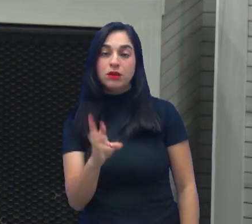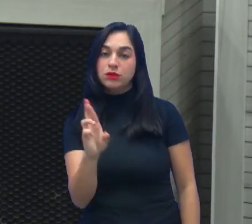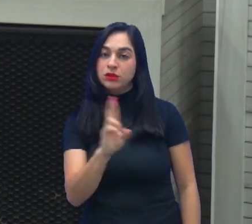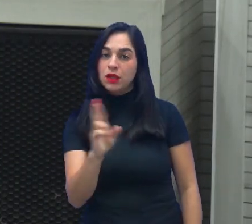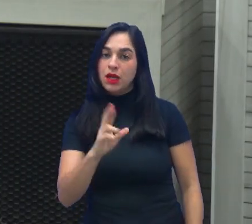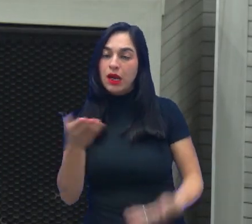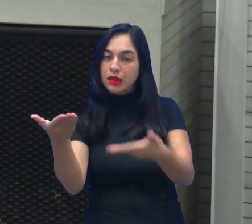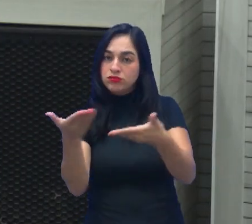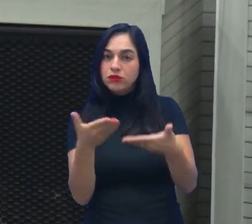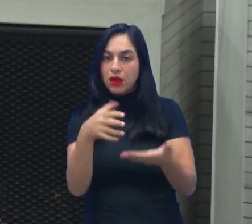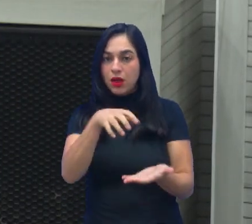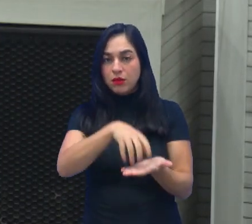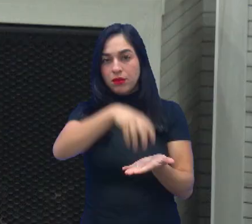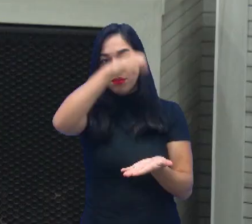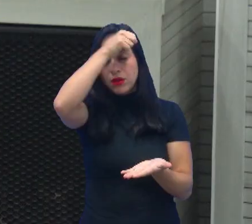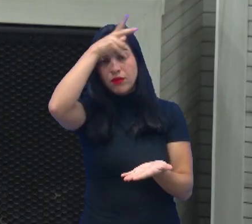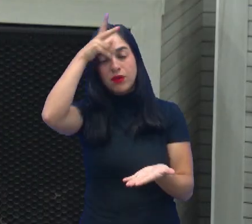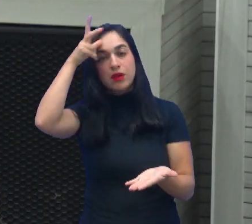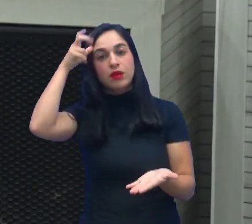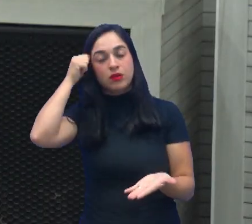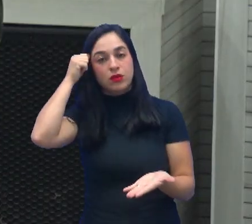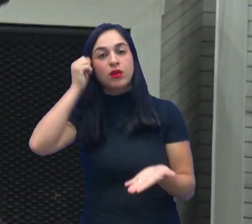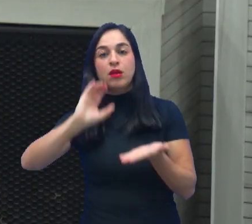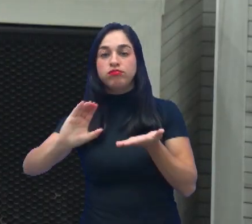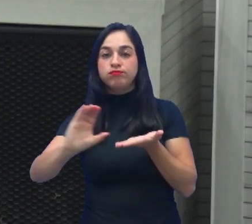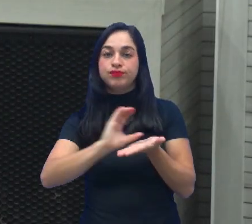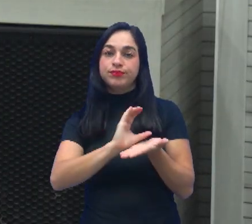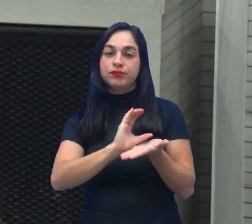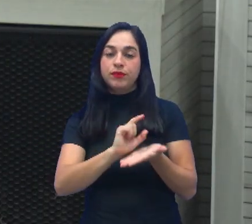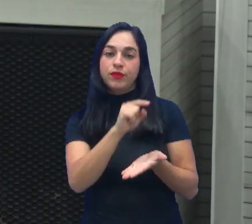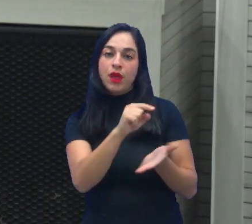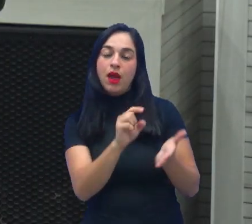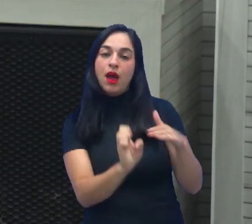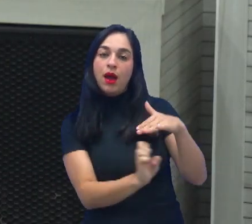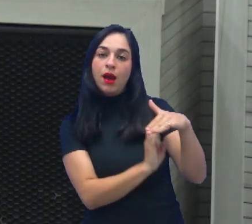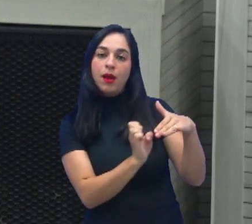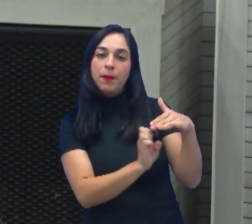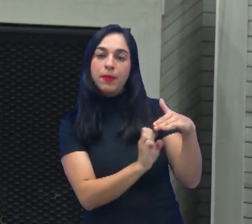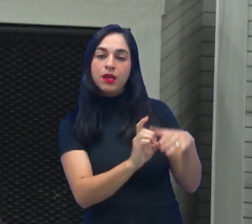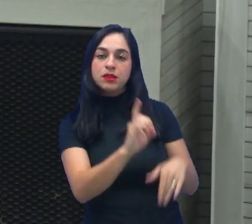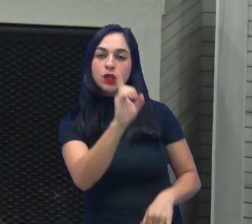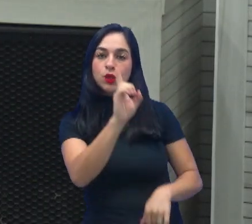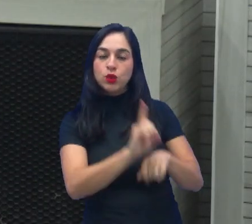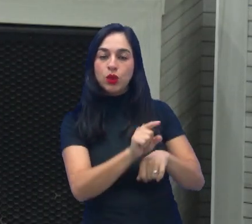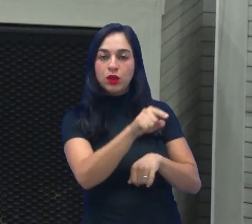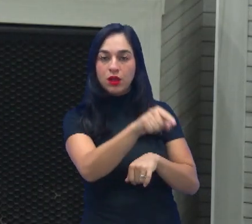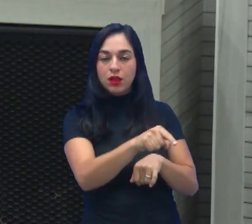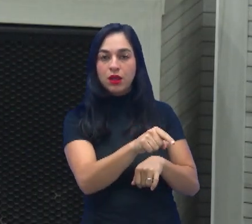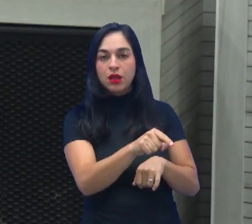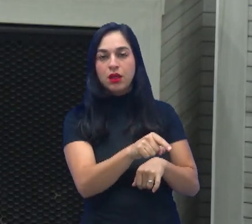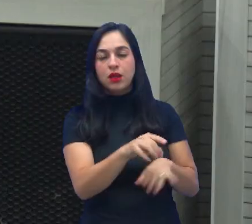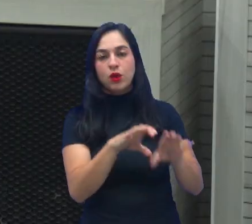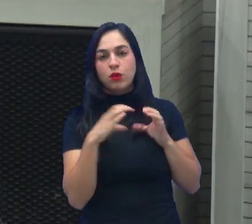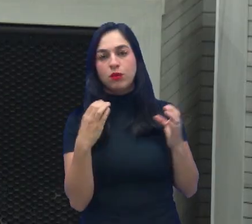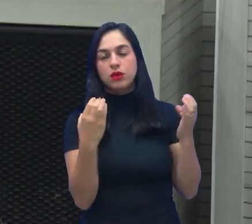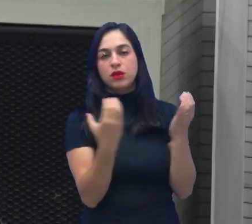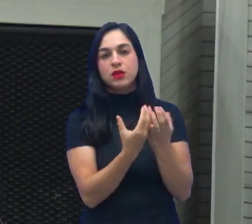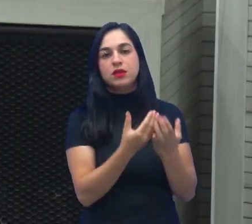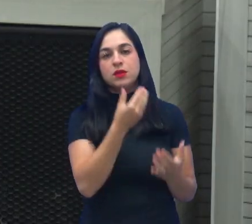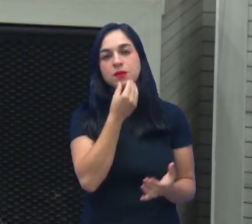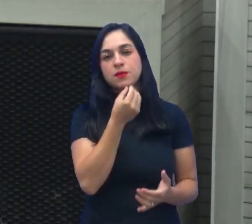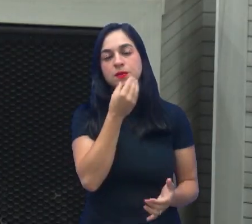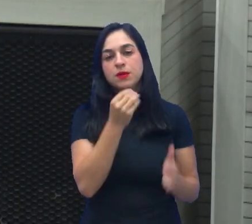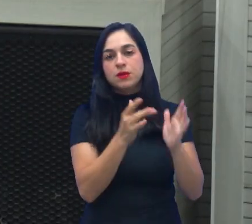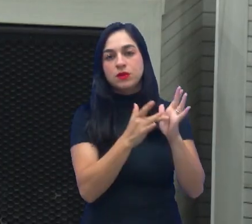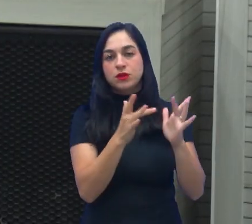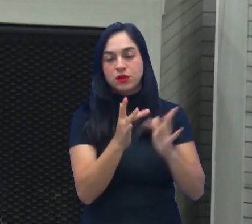Qual é a ideia? A empresa dona do terreno onde está a comunidade Menino Jesus, em 2015-16, conseguiu retirar